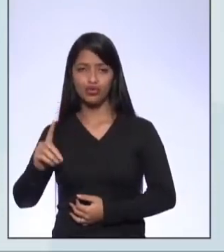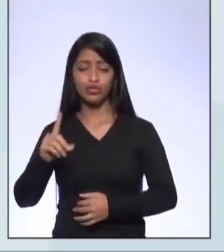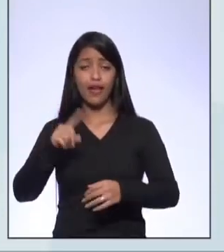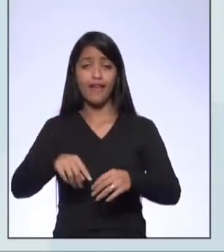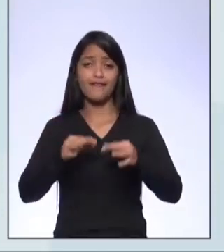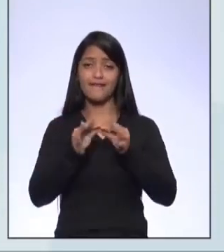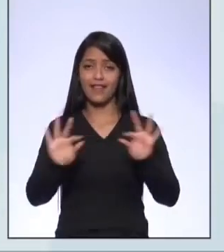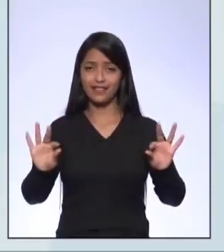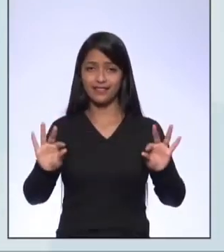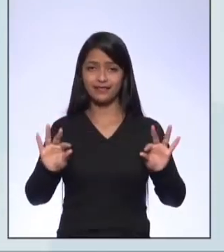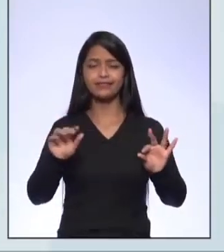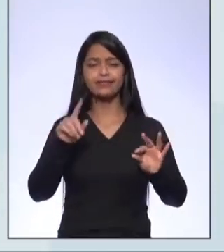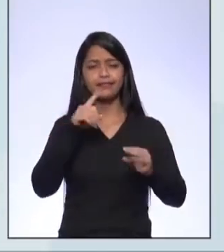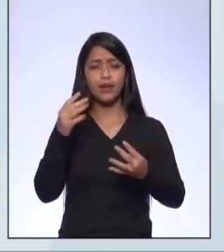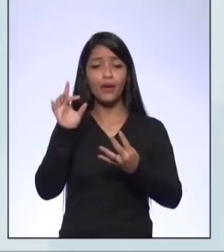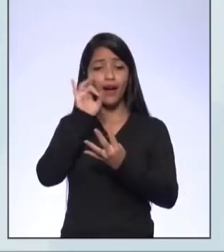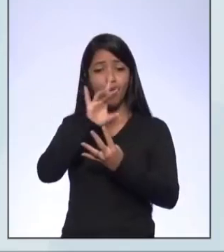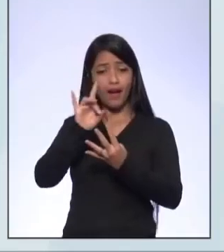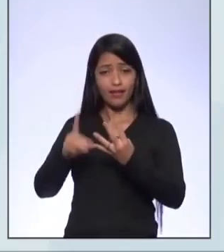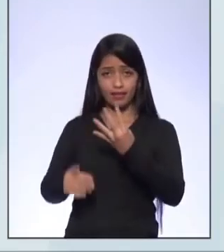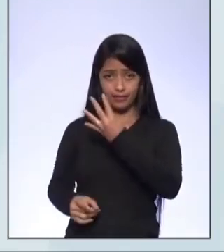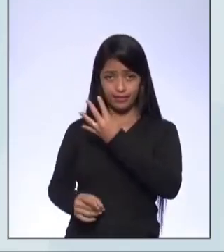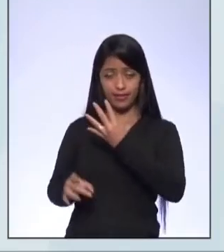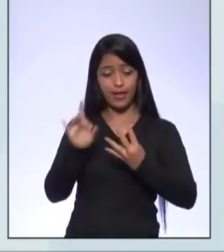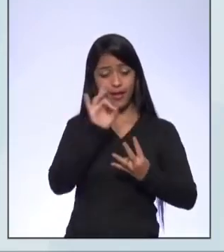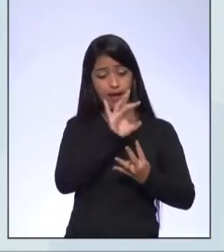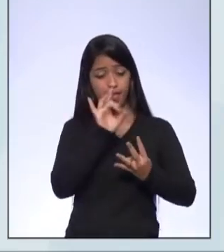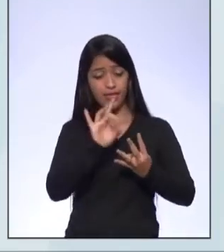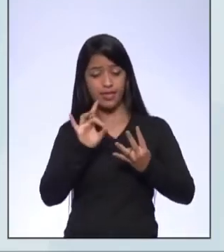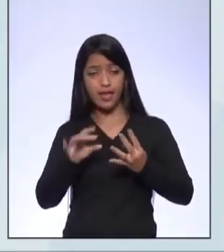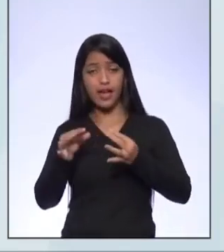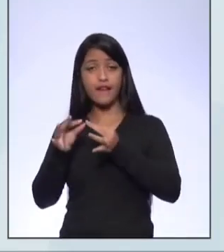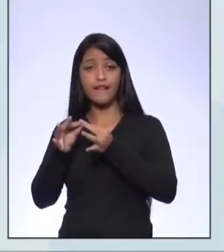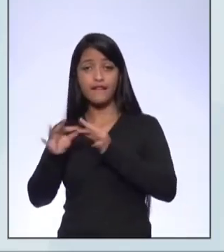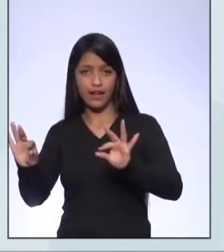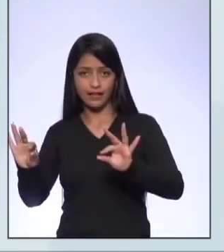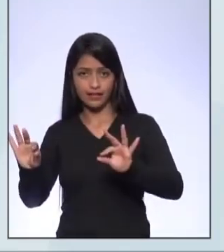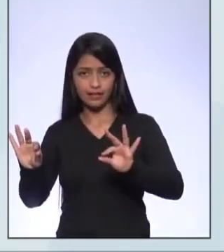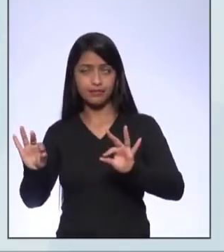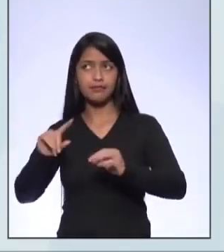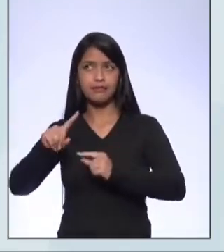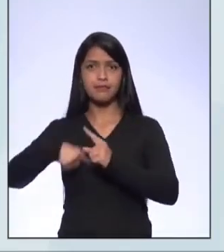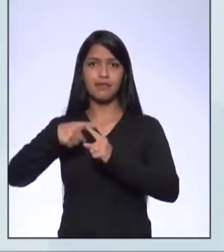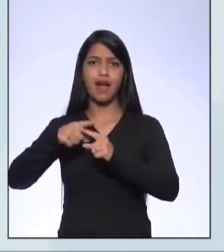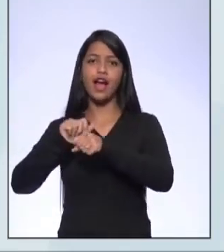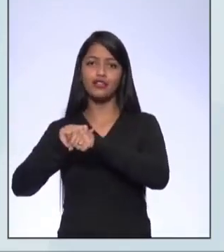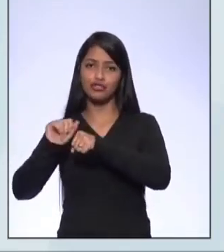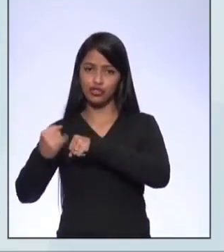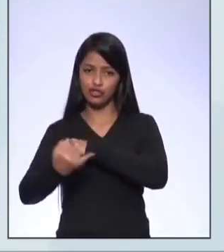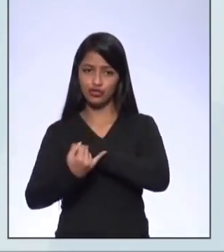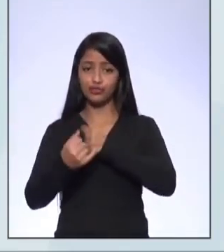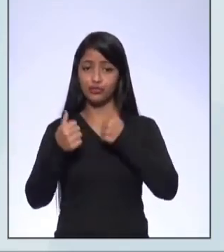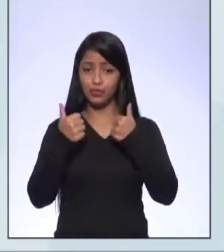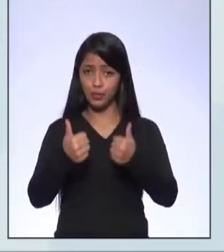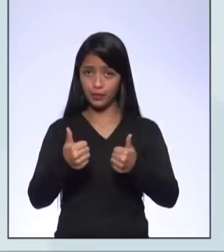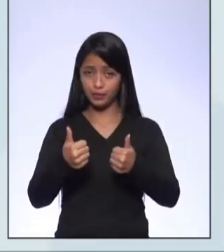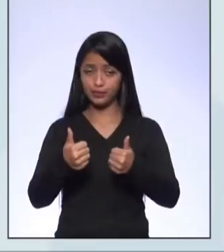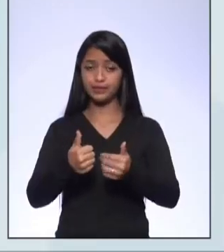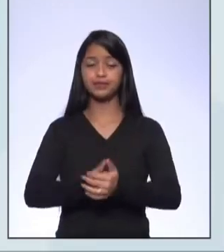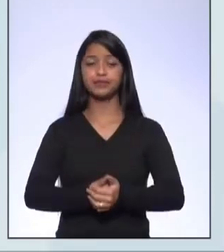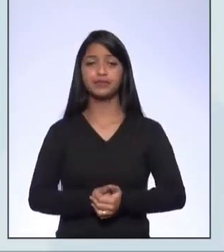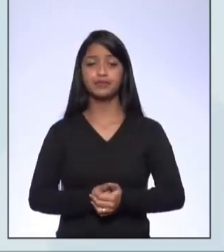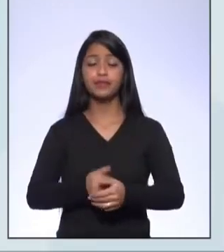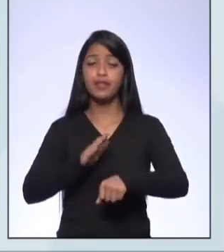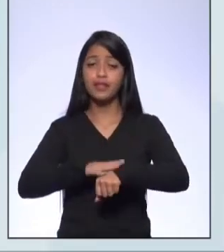nome do animal ou da coisa que está na figura e os adjetivos que estão aí do lado, certo? Então vocês têm